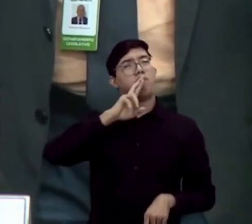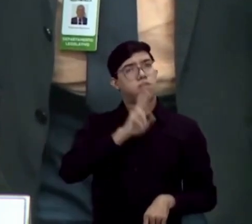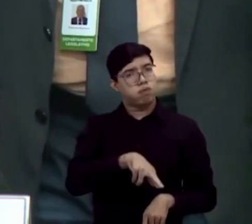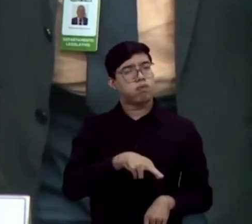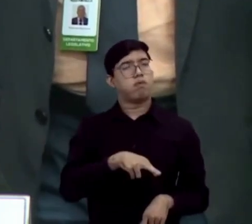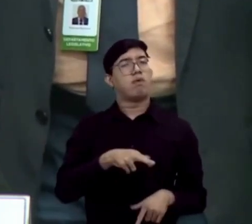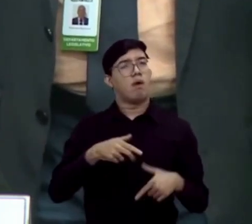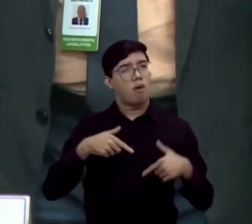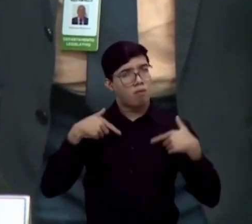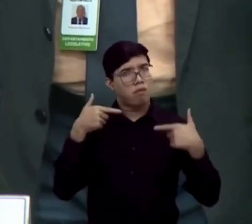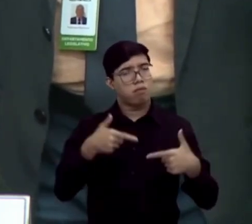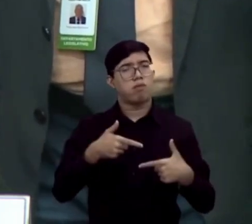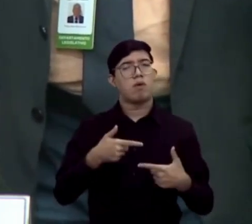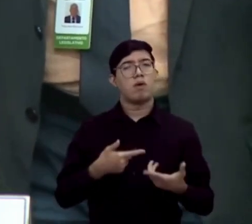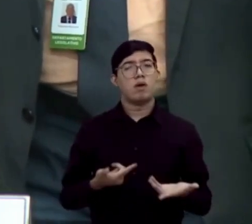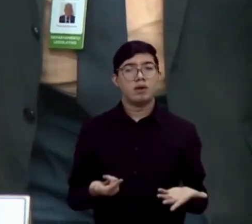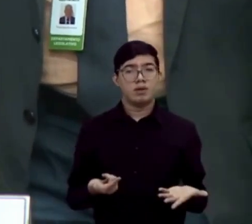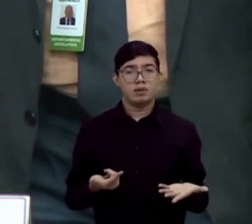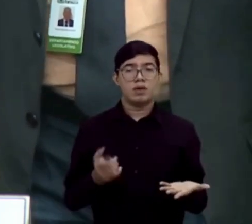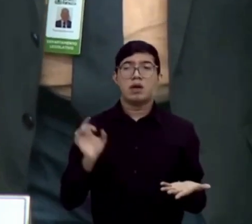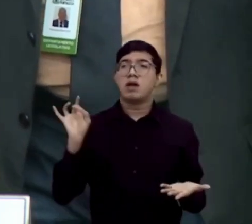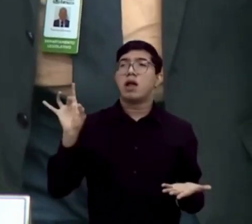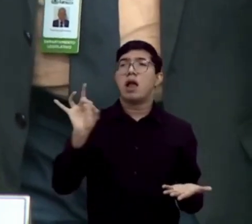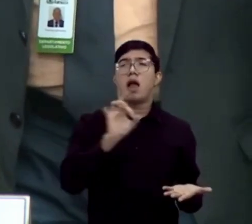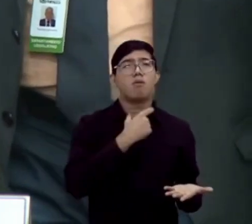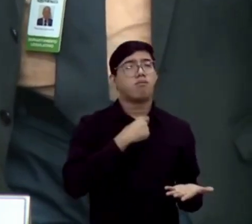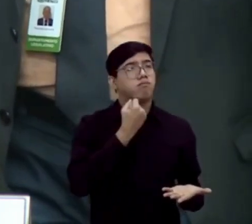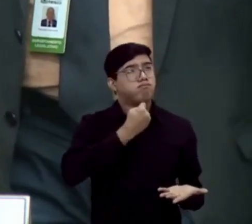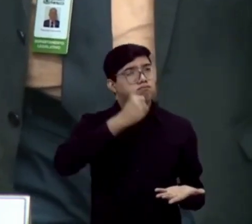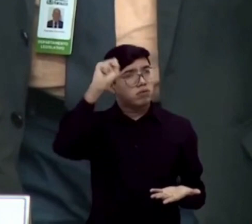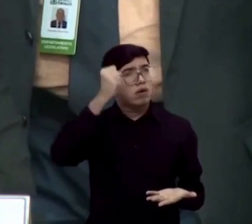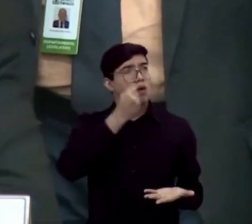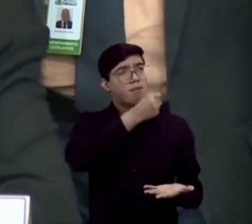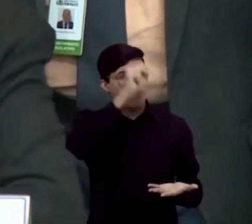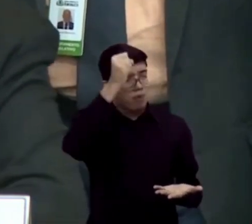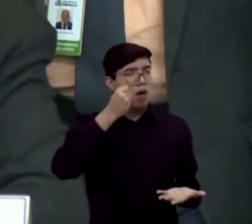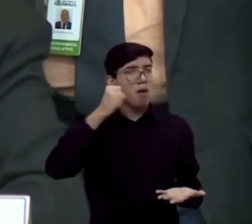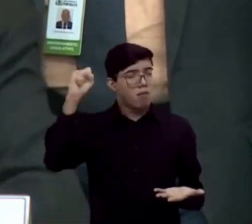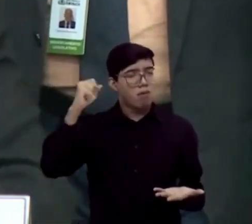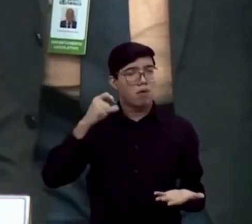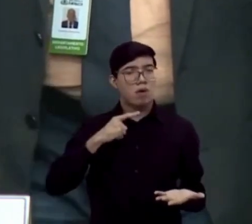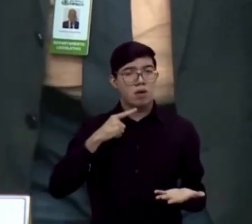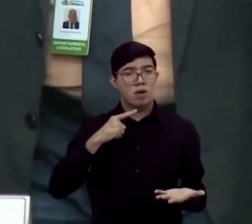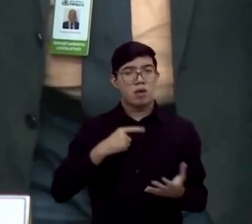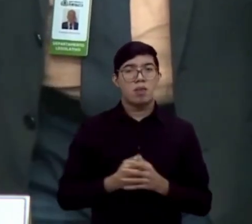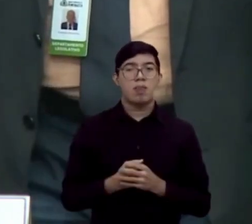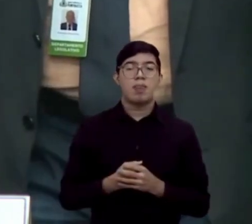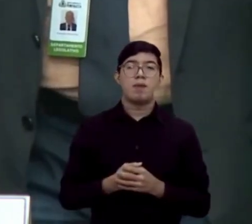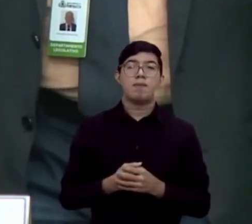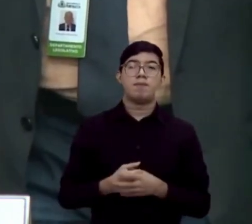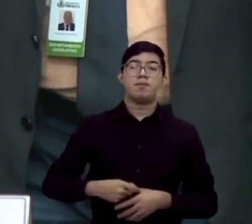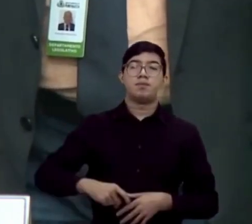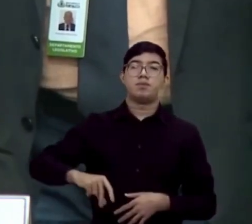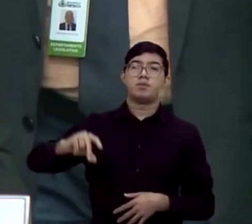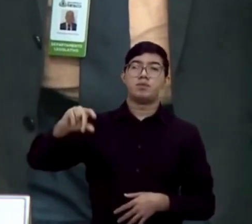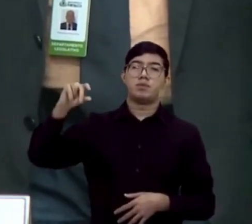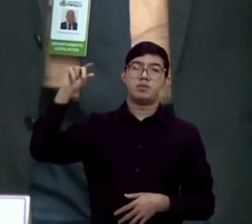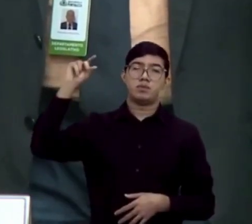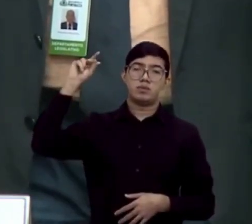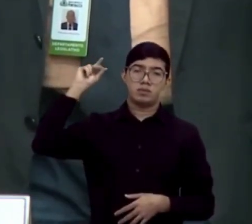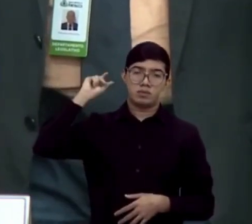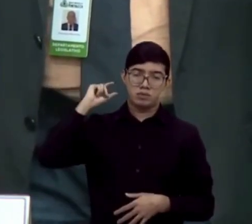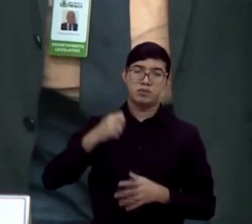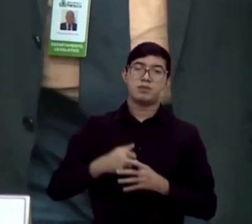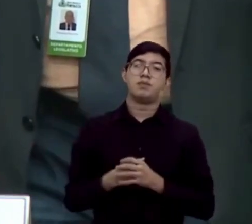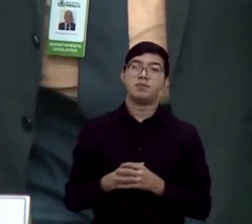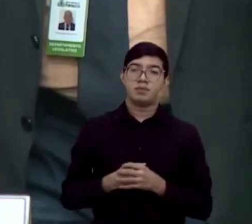porque nós entendemos na política, cada um defende o seu. E dizia lá o meu avô, em 1910, só existem 2